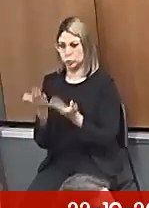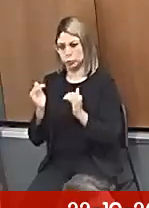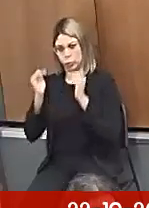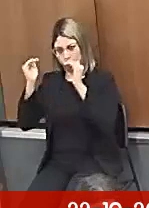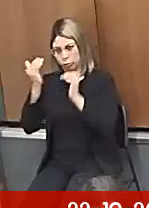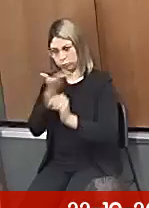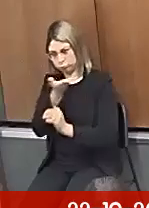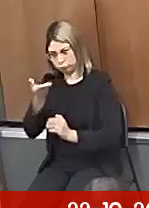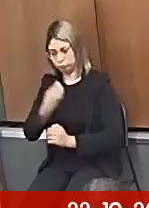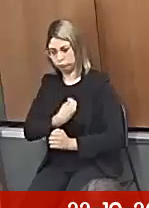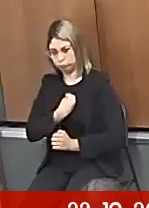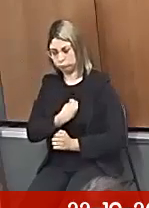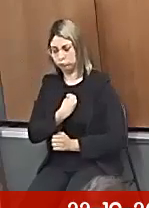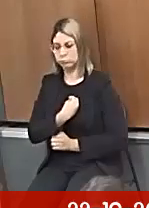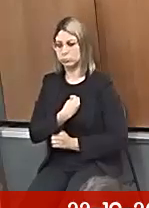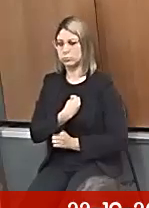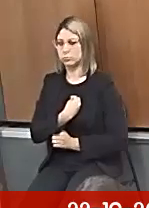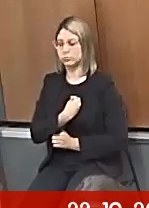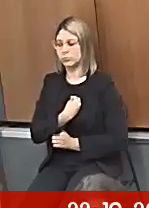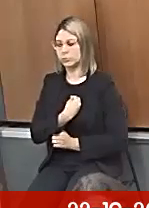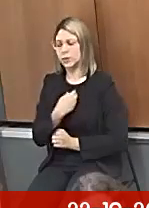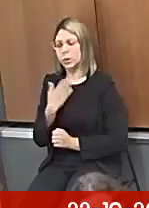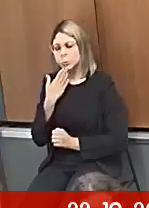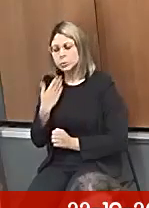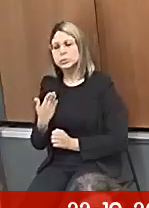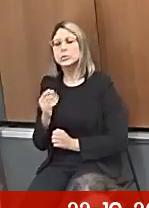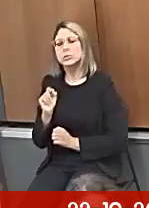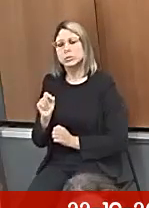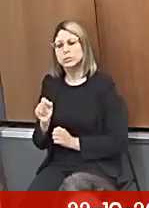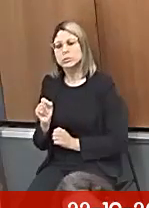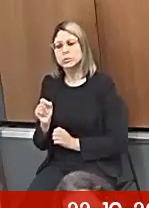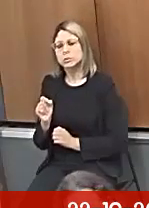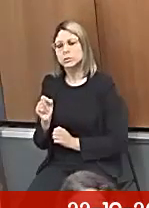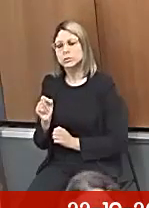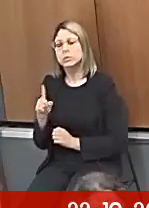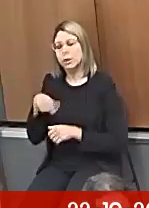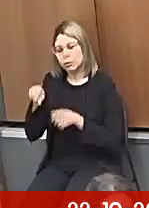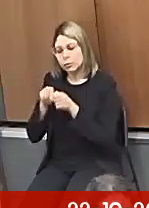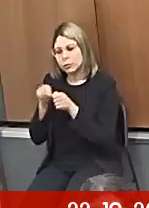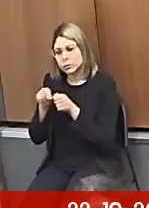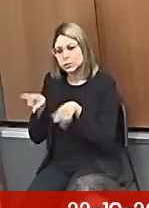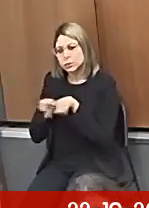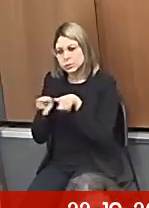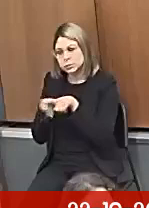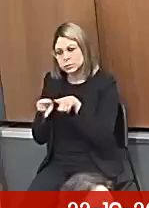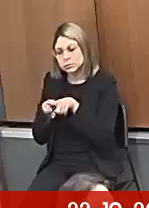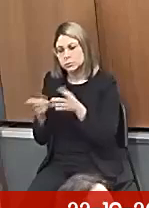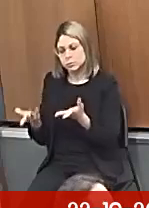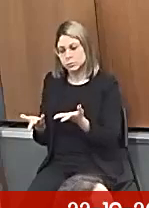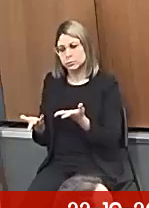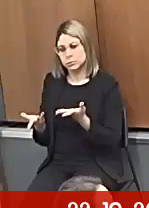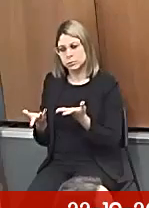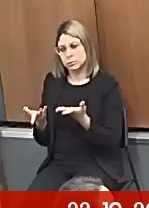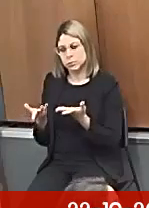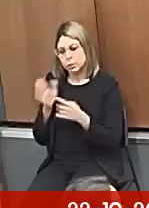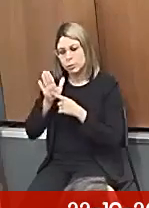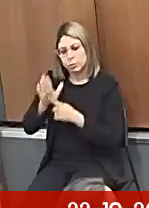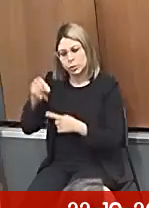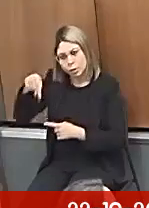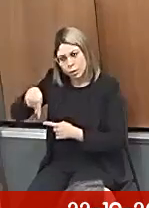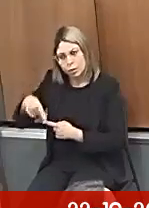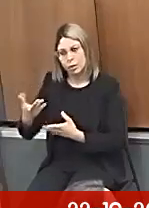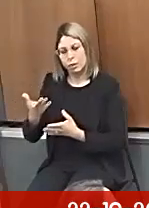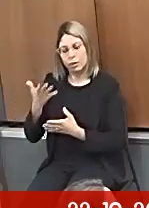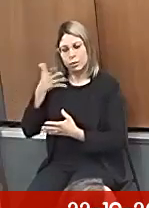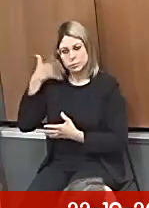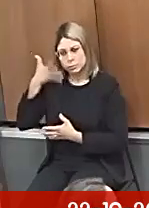aqui, nós pedimos, então, que ela fizesse também essa explanação aqui na Assembleia, com